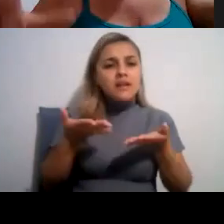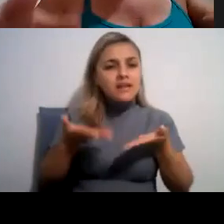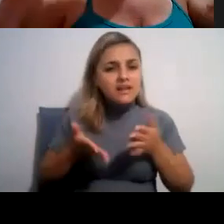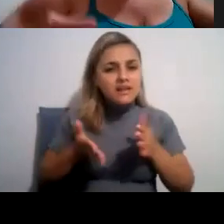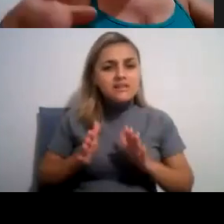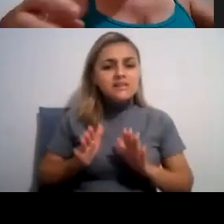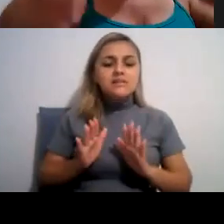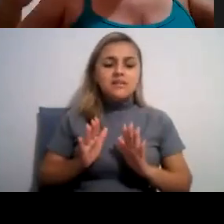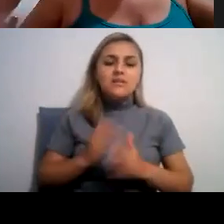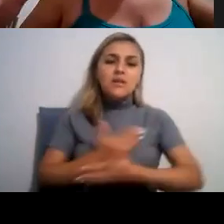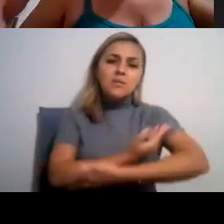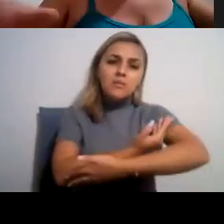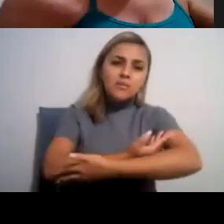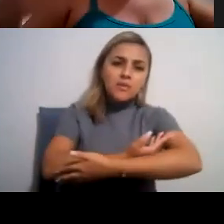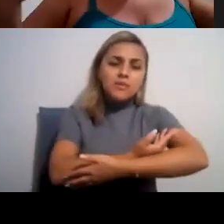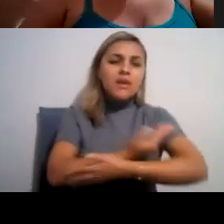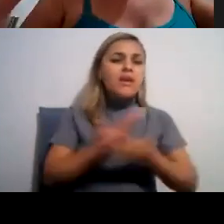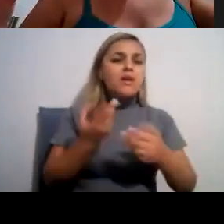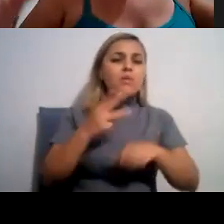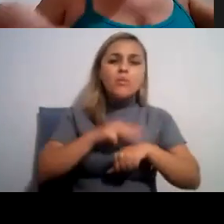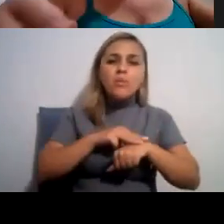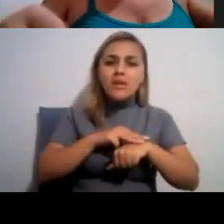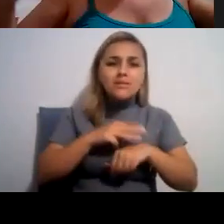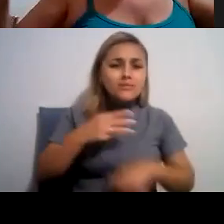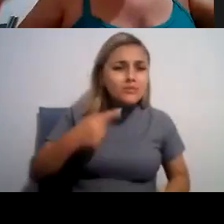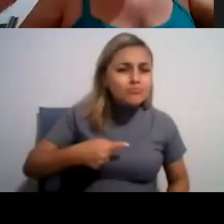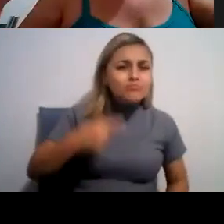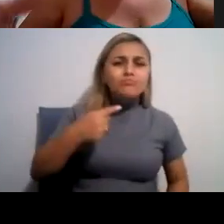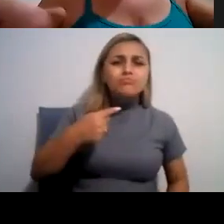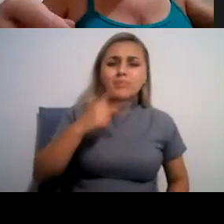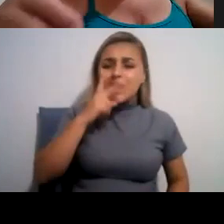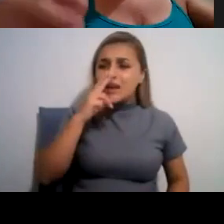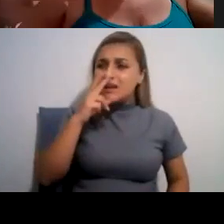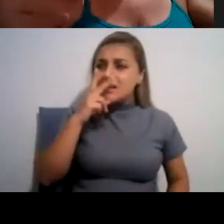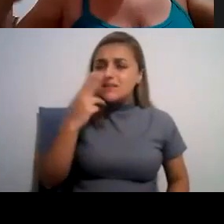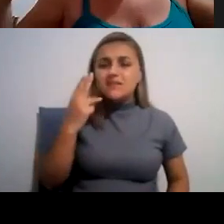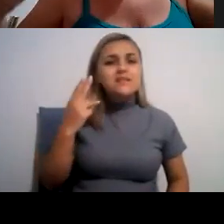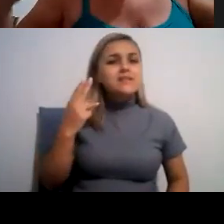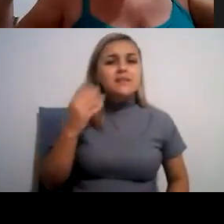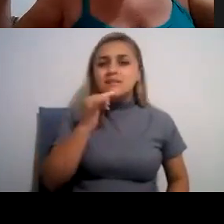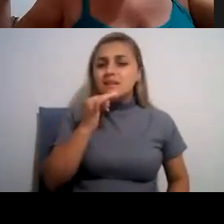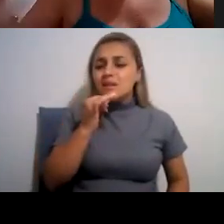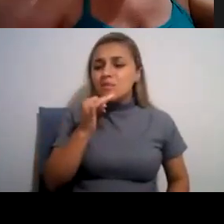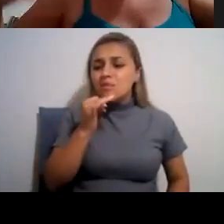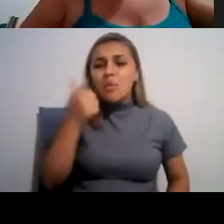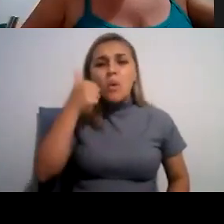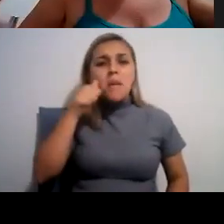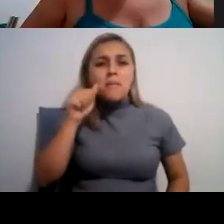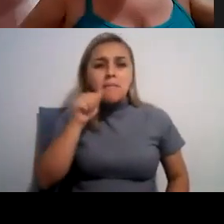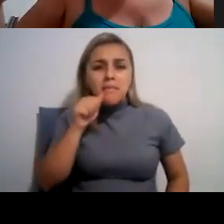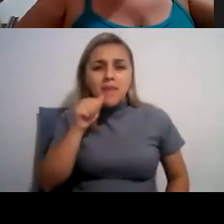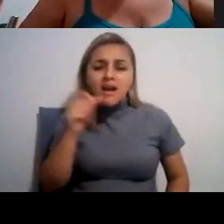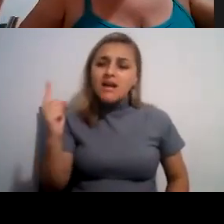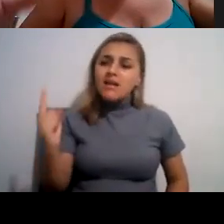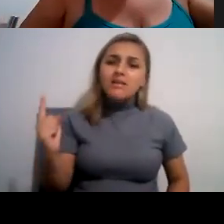não pegar e, no primeiro momento, impactar aquele casal que está está sendo pai e mãe